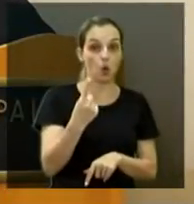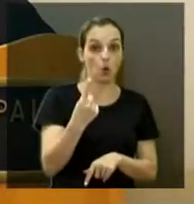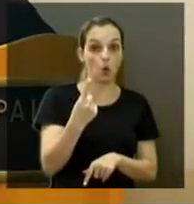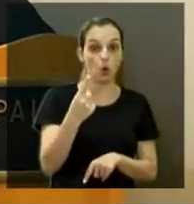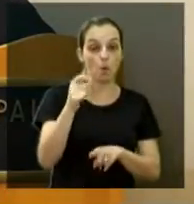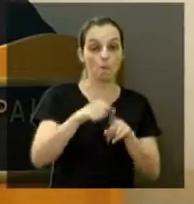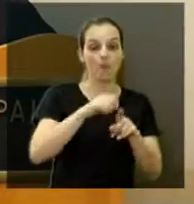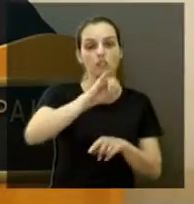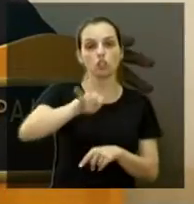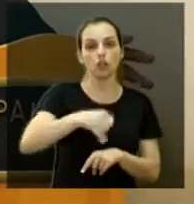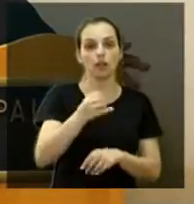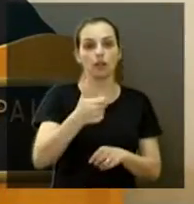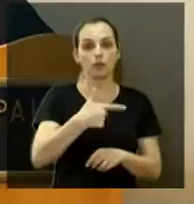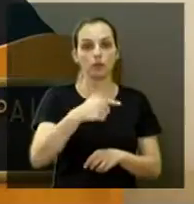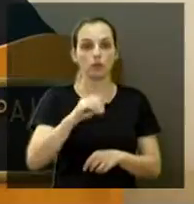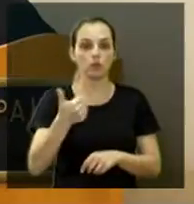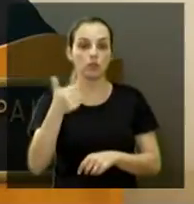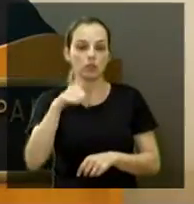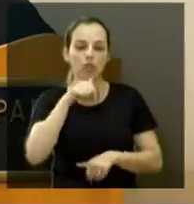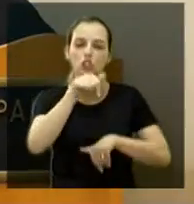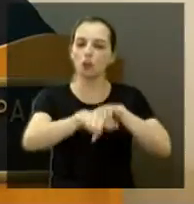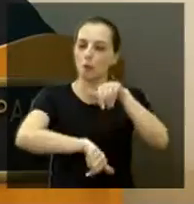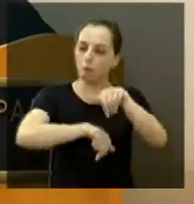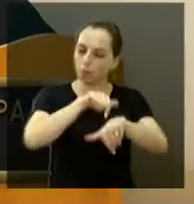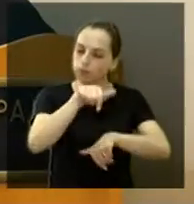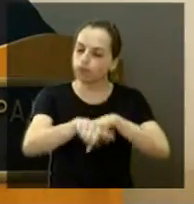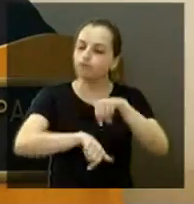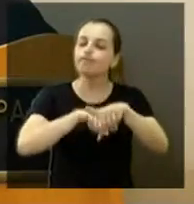até agora, mudou muitas coisas na cidade de Araraquara.